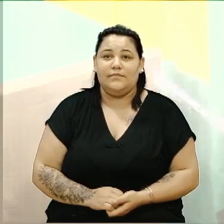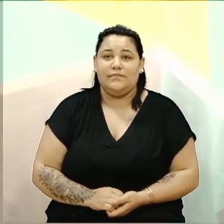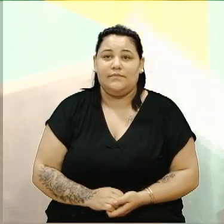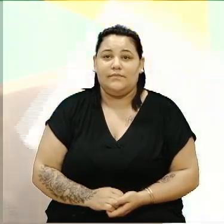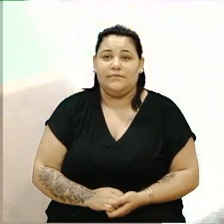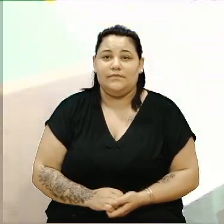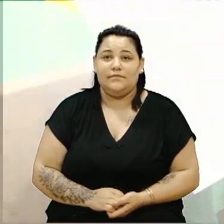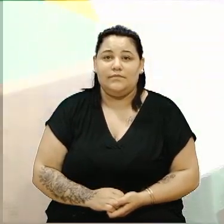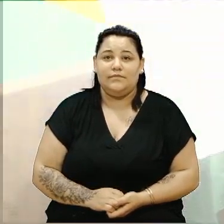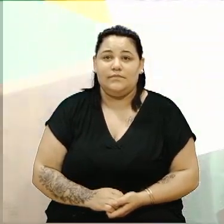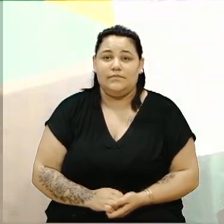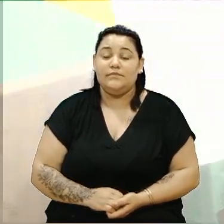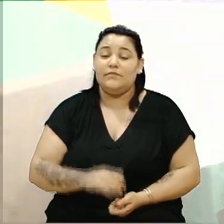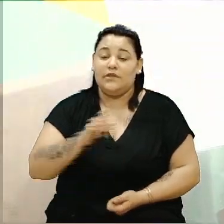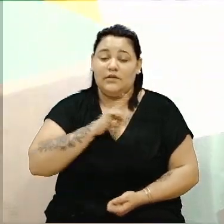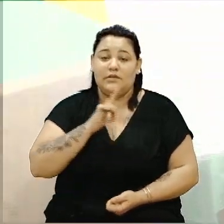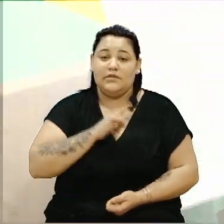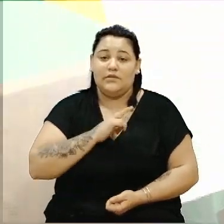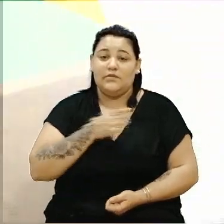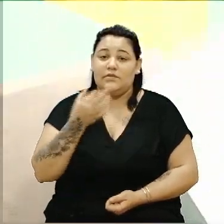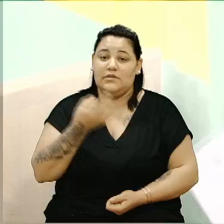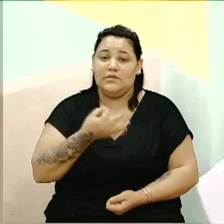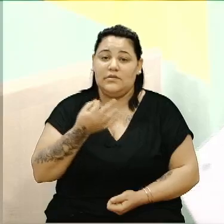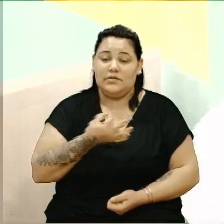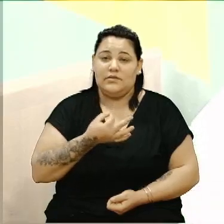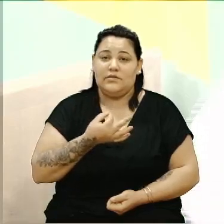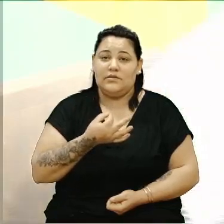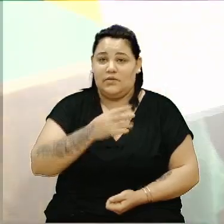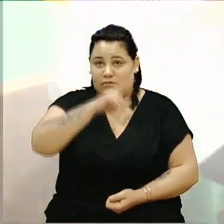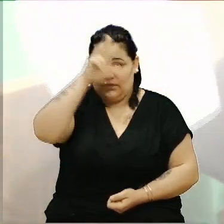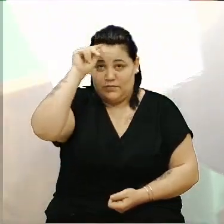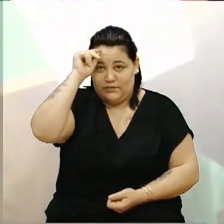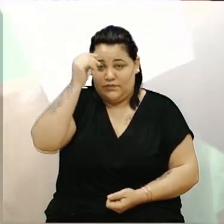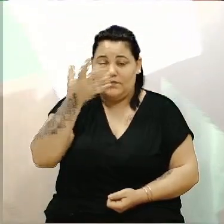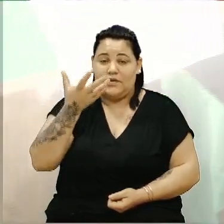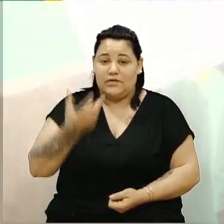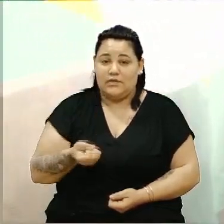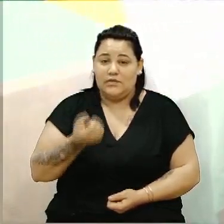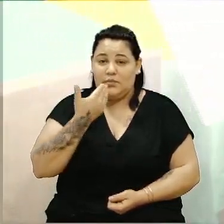Então eu tenho certeza que o prefeito vai acolher esse nosso pedido, porque já